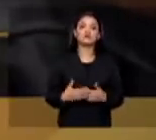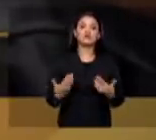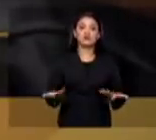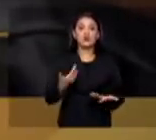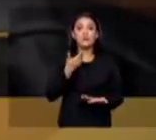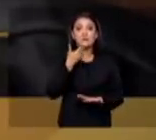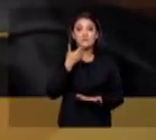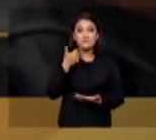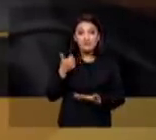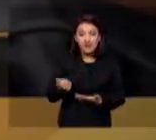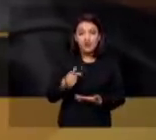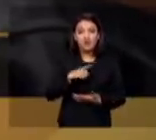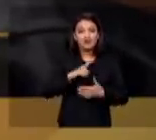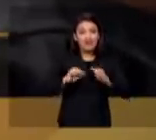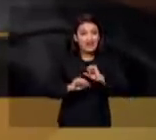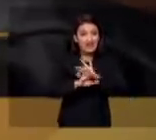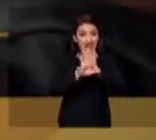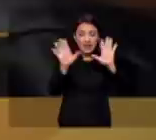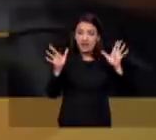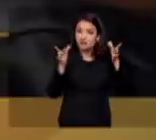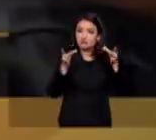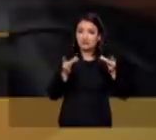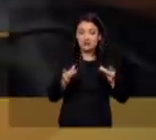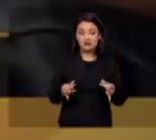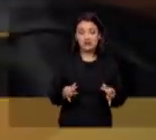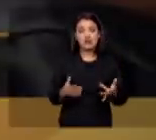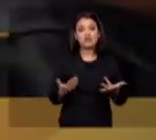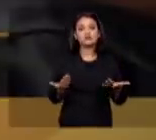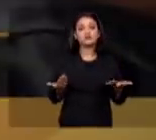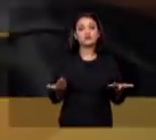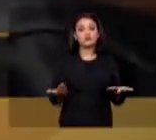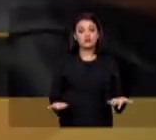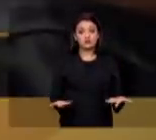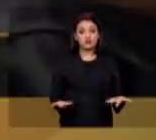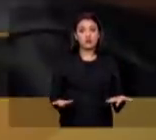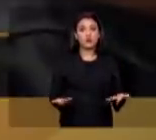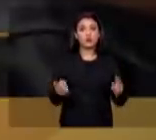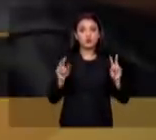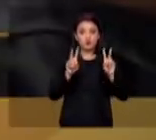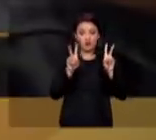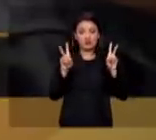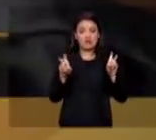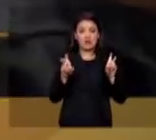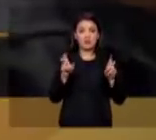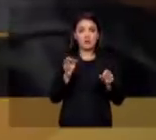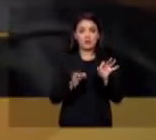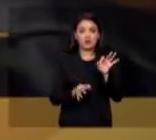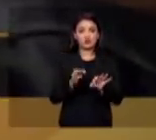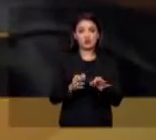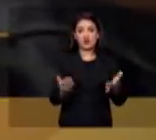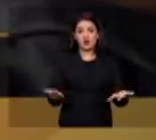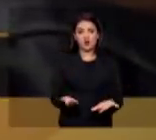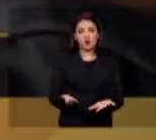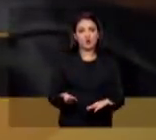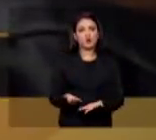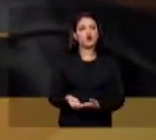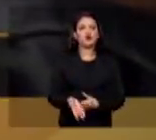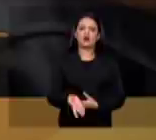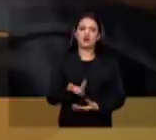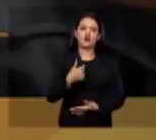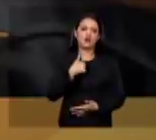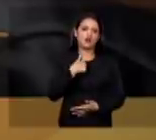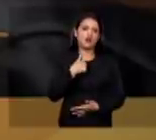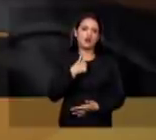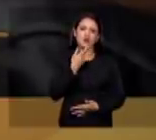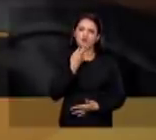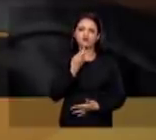deixar dúvida quanto a isso. E se Vossa Excelência colocar este tema em julgamento, eu me permito, desde logo, adiantar